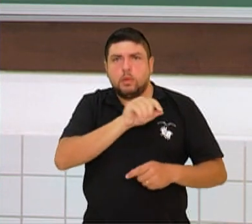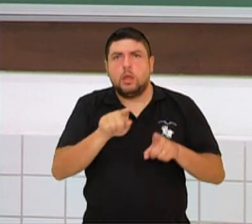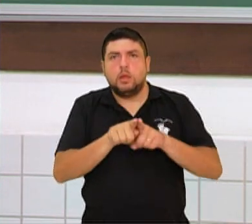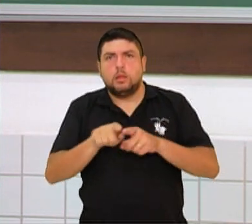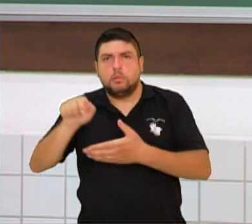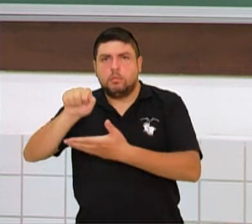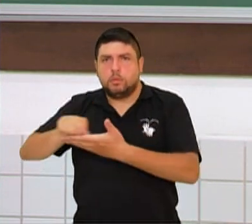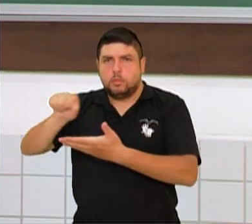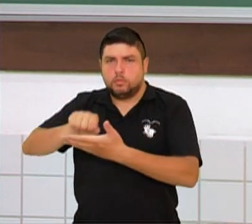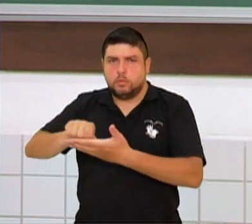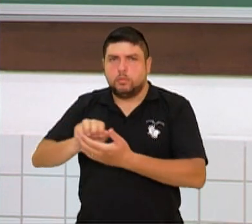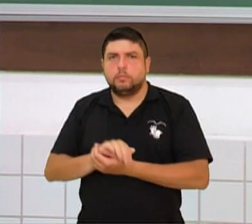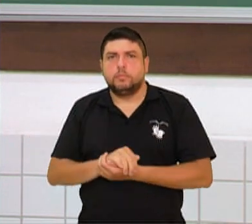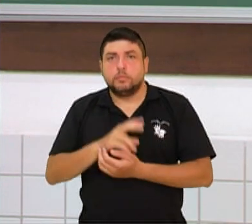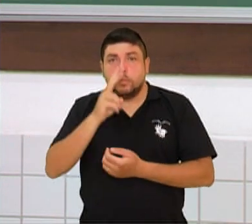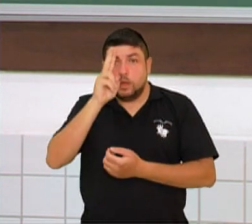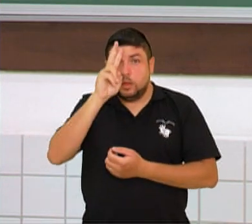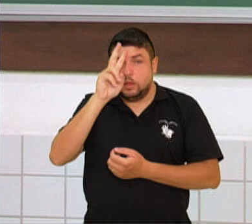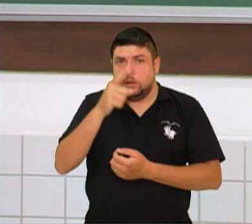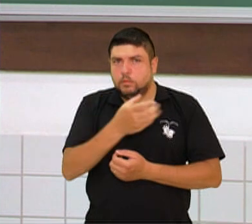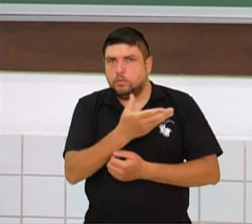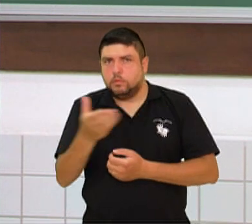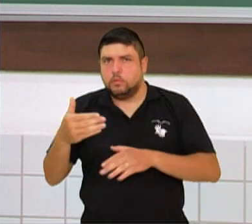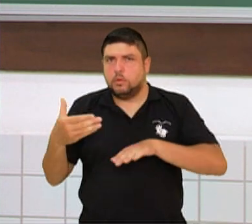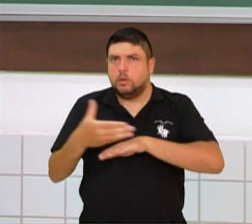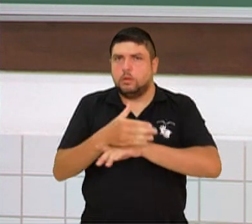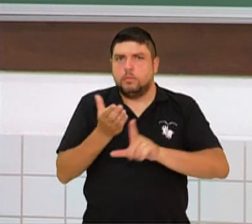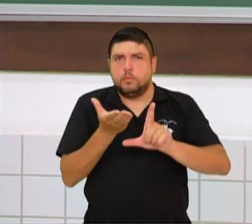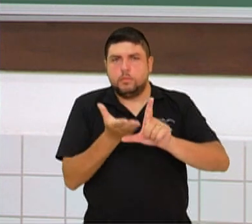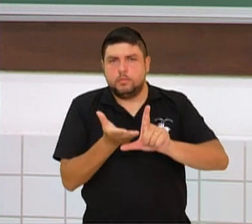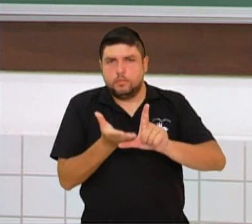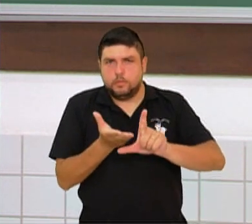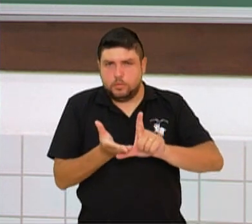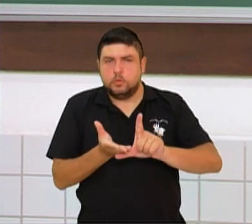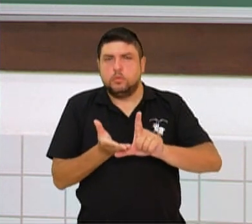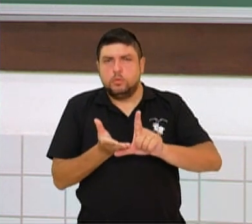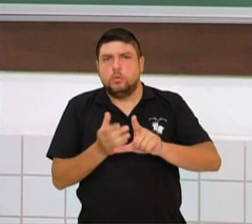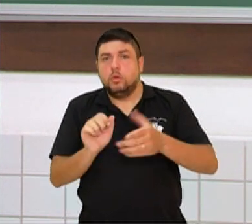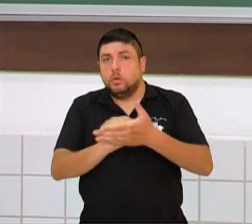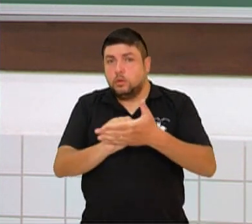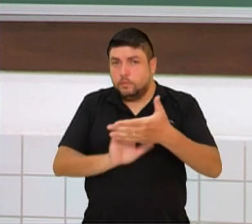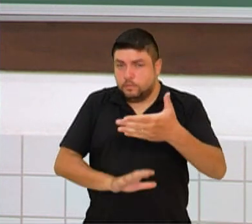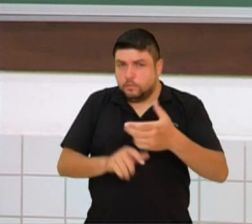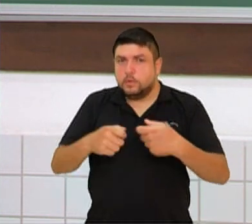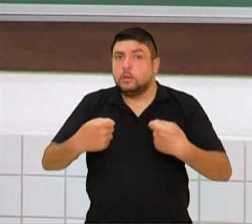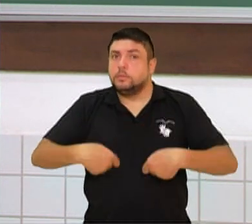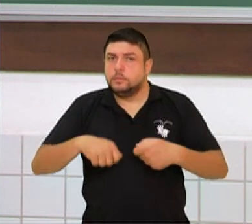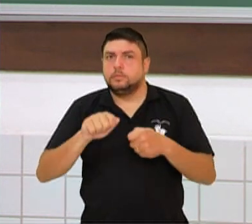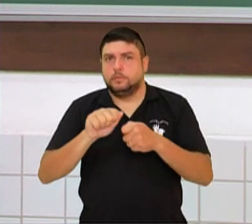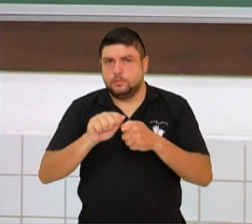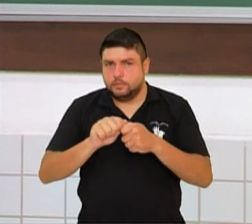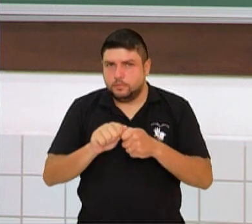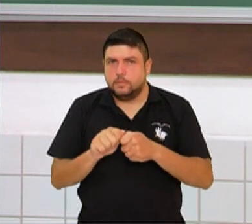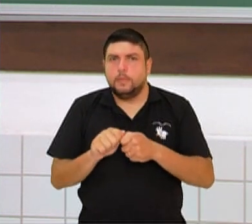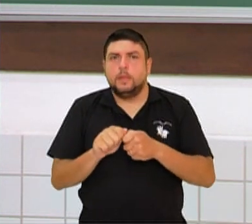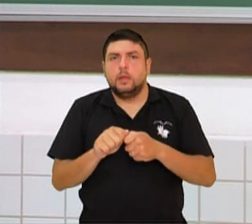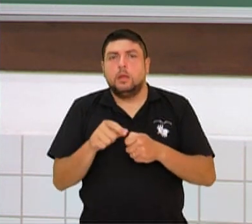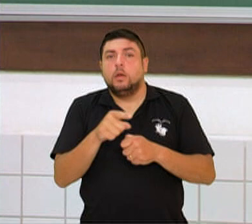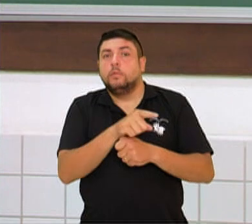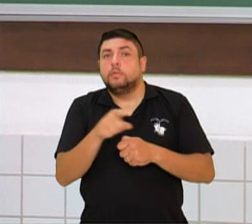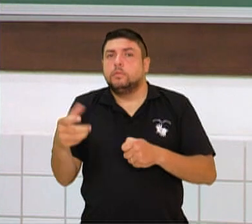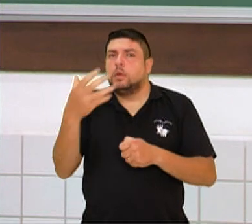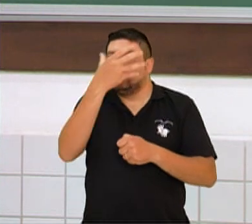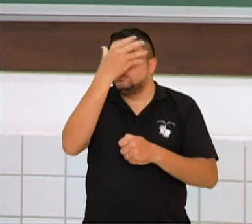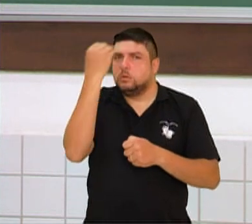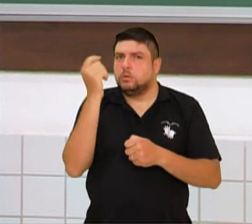também de acessar o Classroom, não esqueçam lá, as atividades têm que ser feitas, olha lá. Não esqueçam de